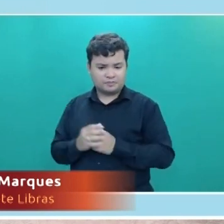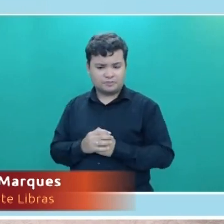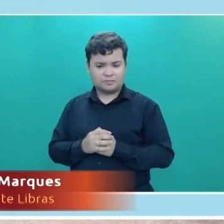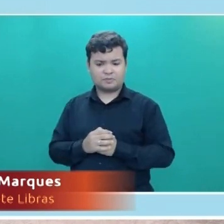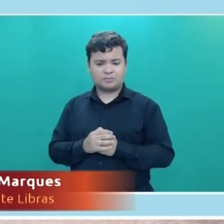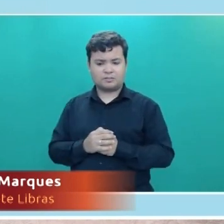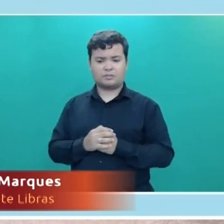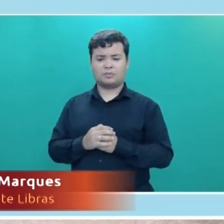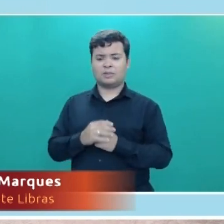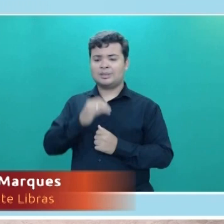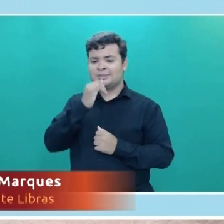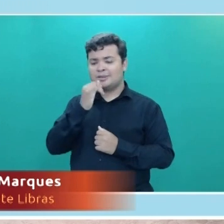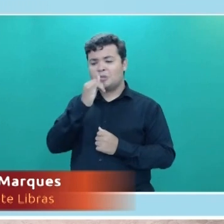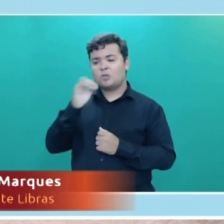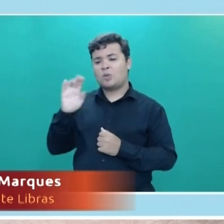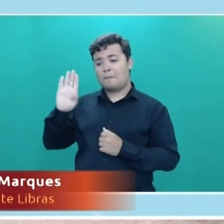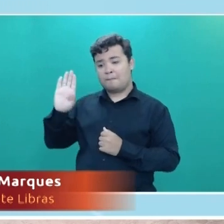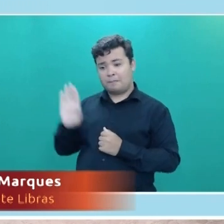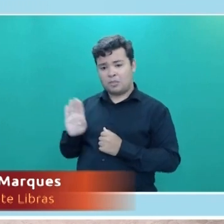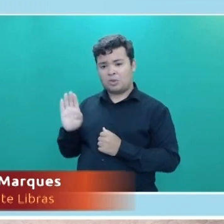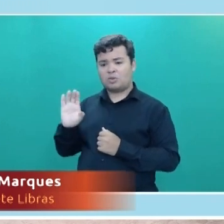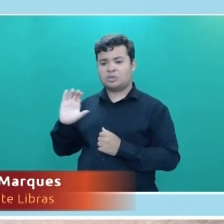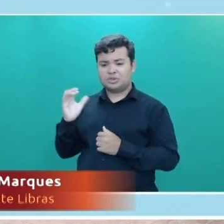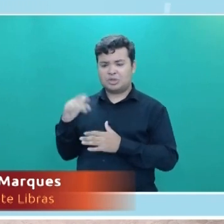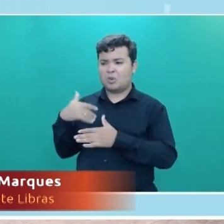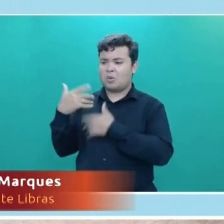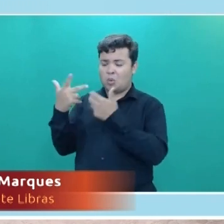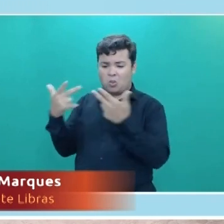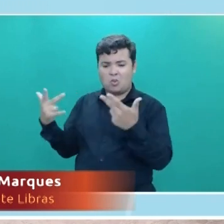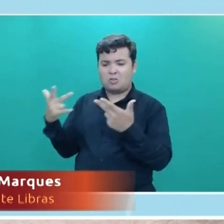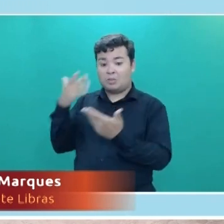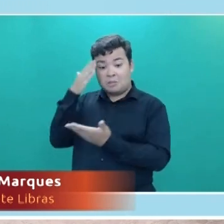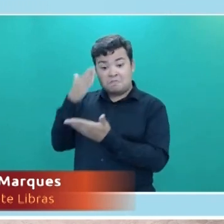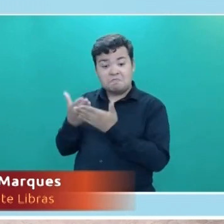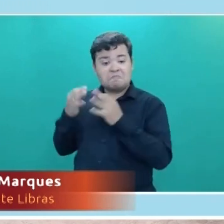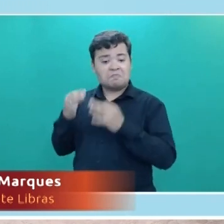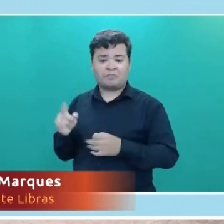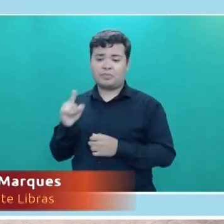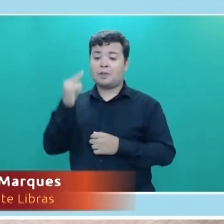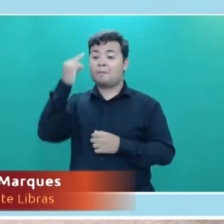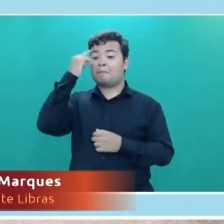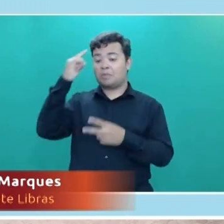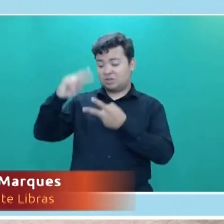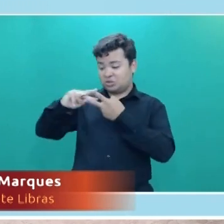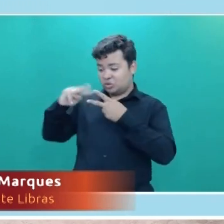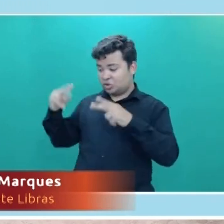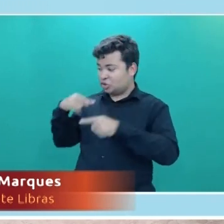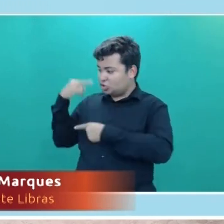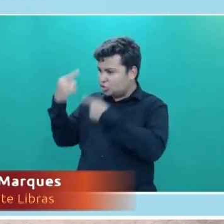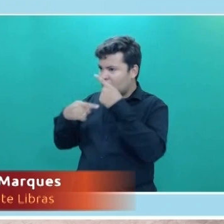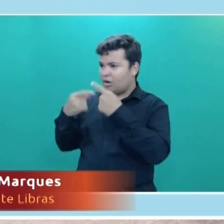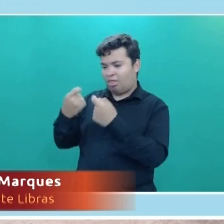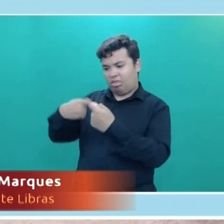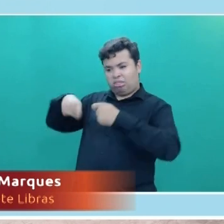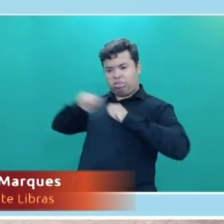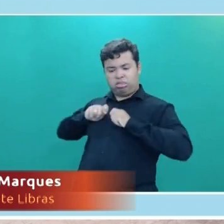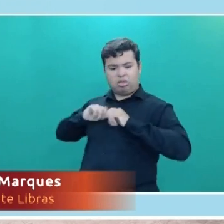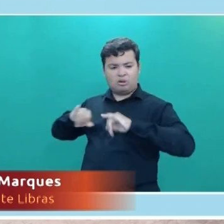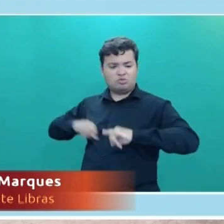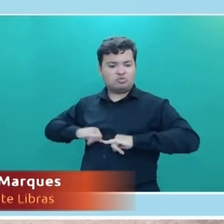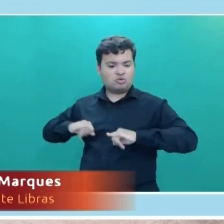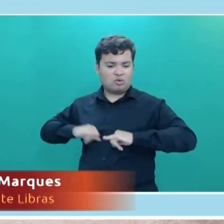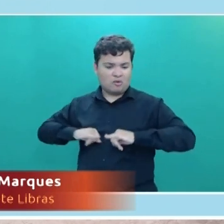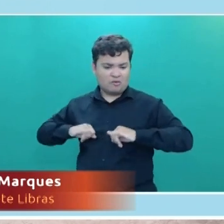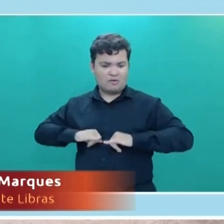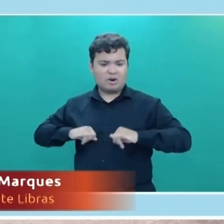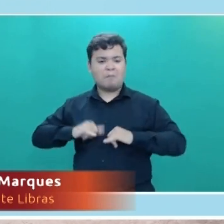biologia evolutiva e nesse determinismo de que eles estão geneticamente predestinados a sofrerem, né, e a serem rejeitados